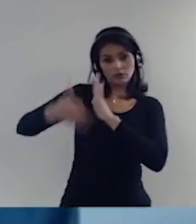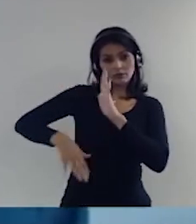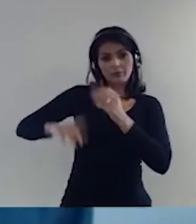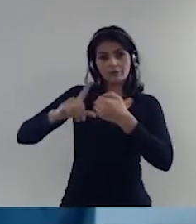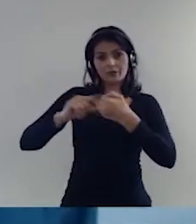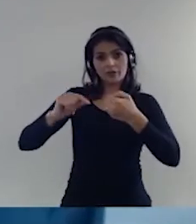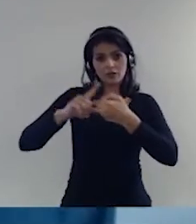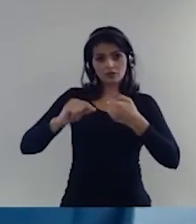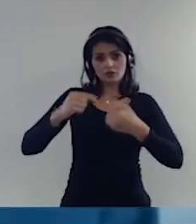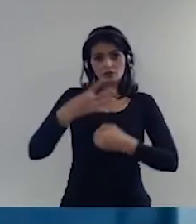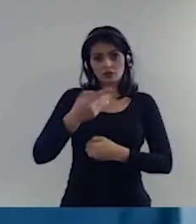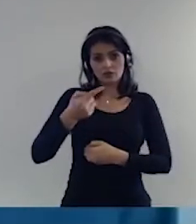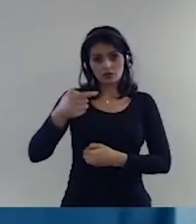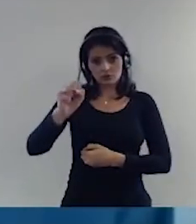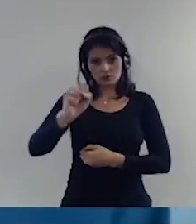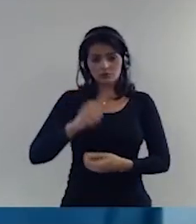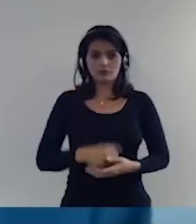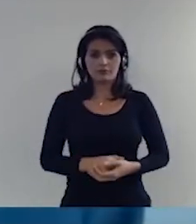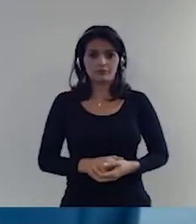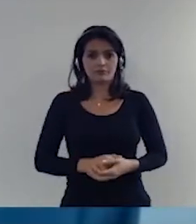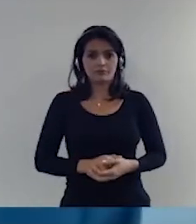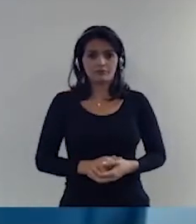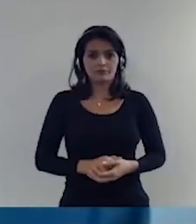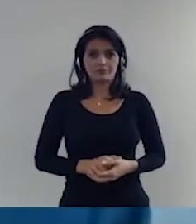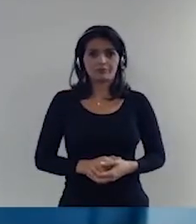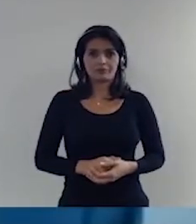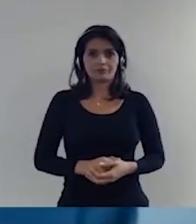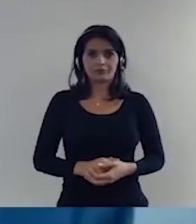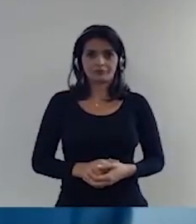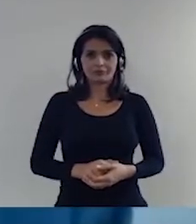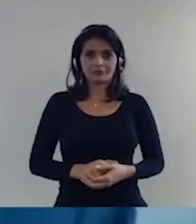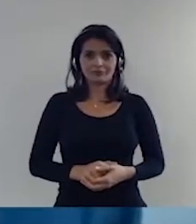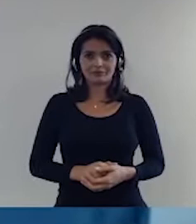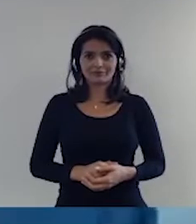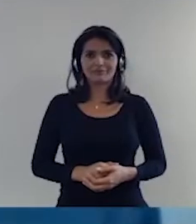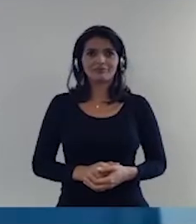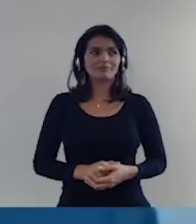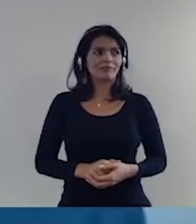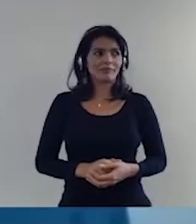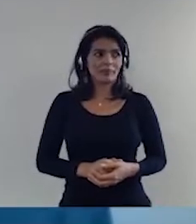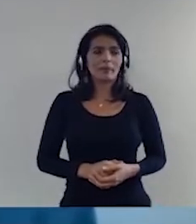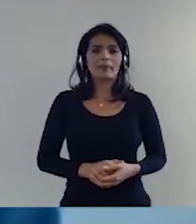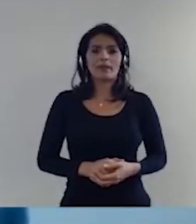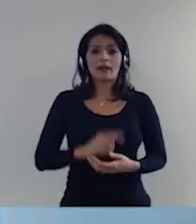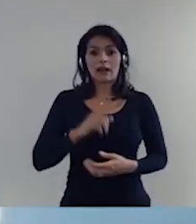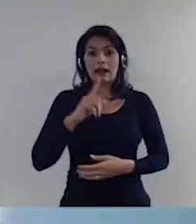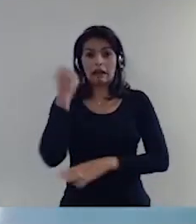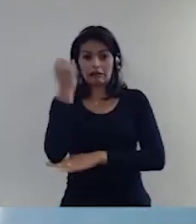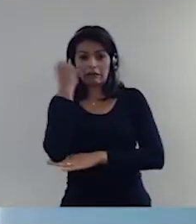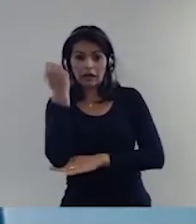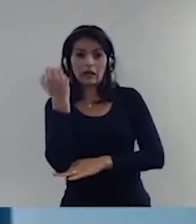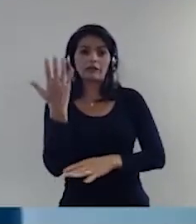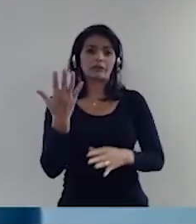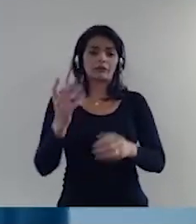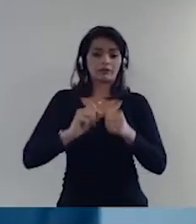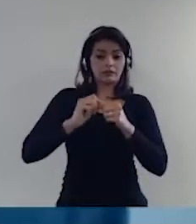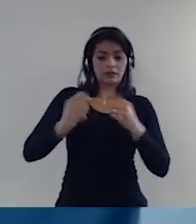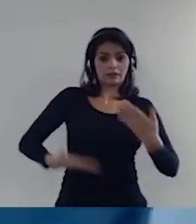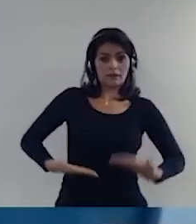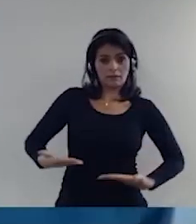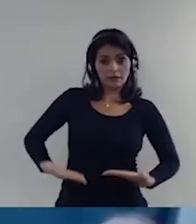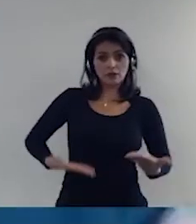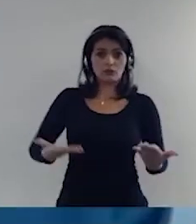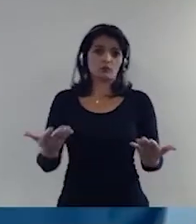artigo 478, ou seja, um fato excessivamente oneroso, superveniente, que agrave a prestação